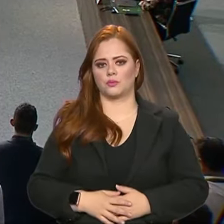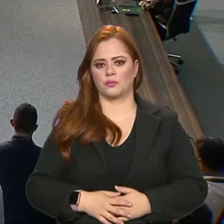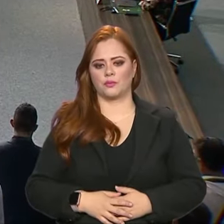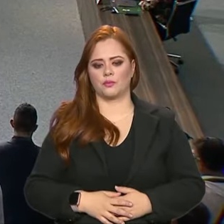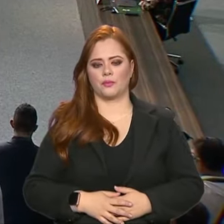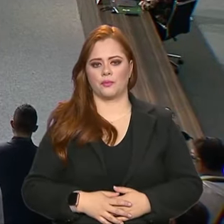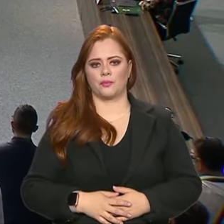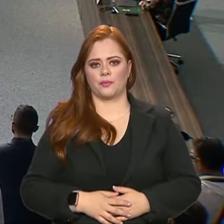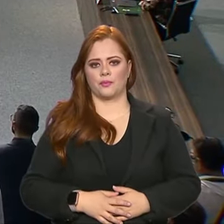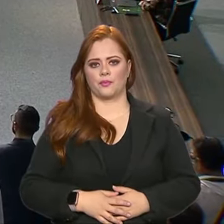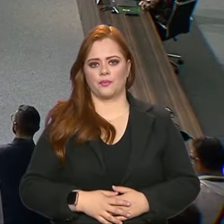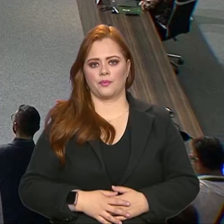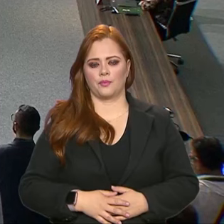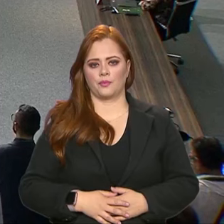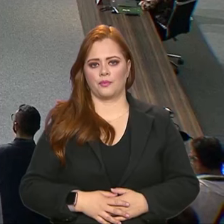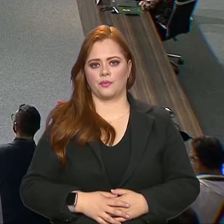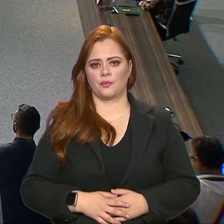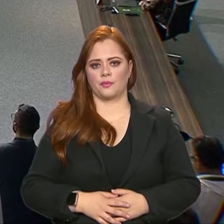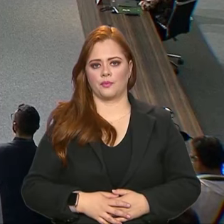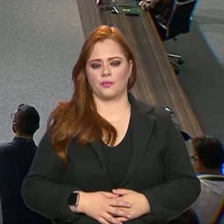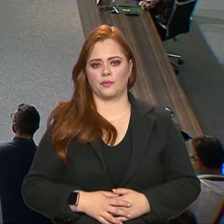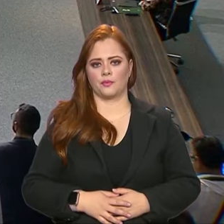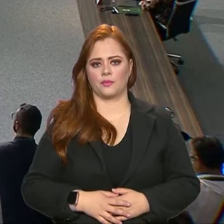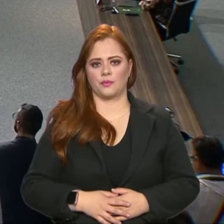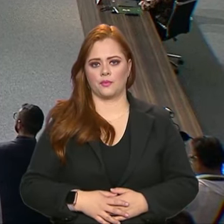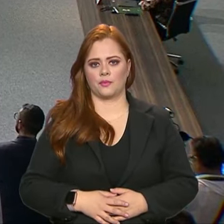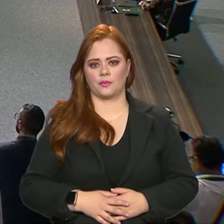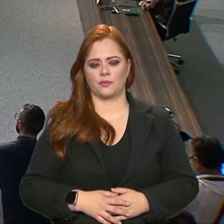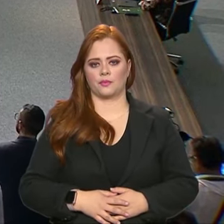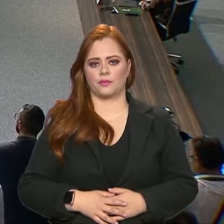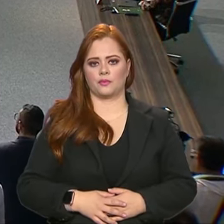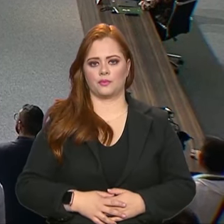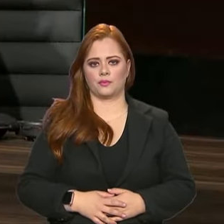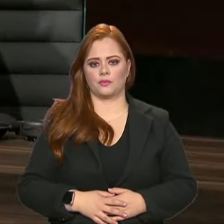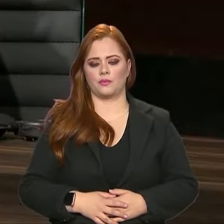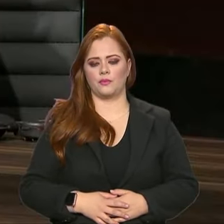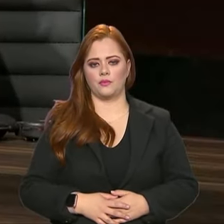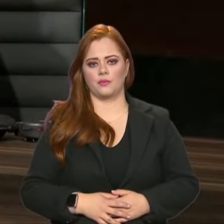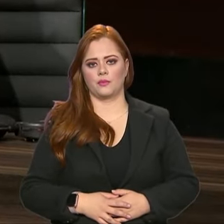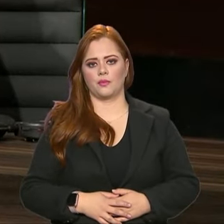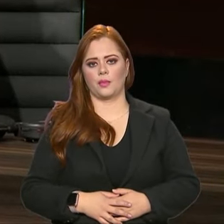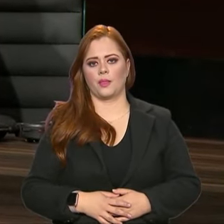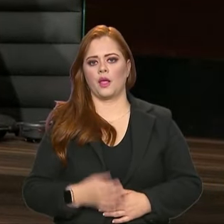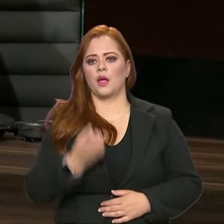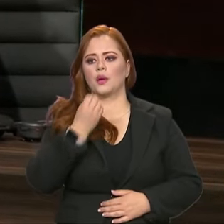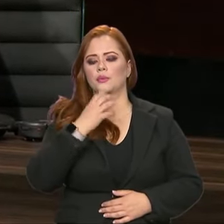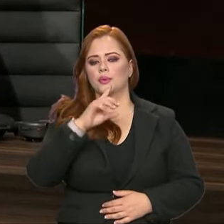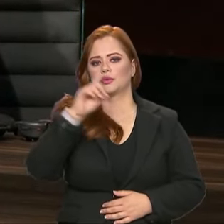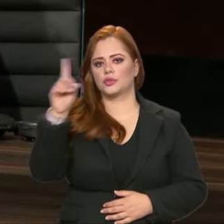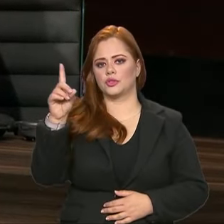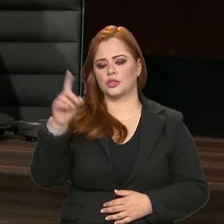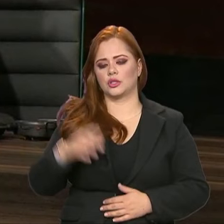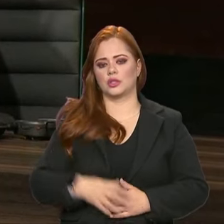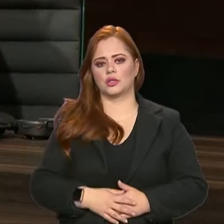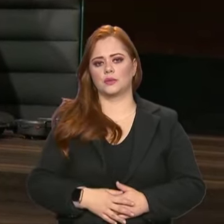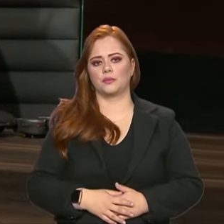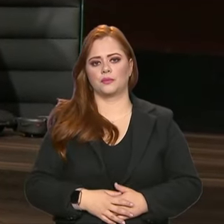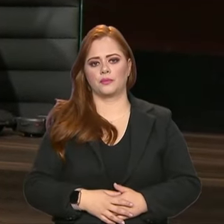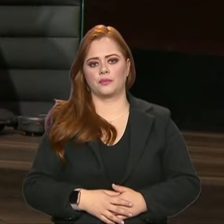Buenos dias. Uno, dos tres. Buenos días, señores, dias, mandatarios de la